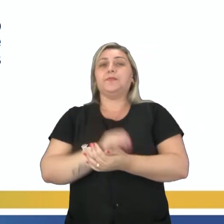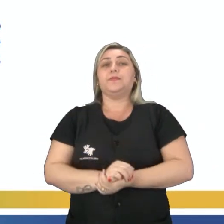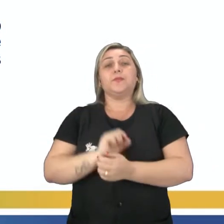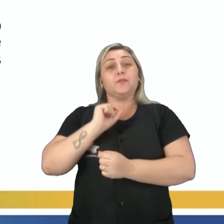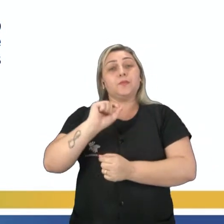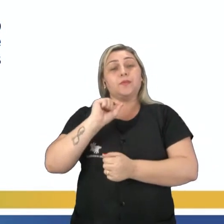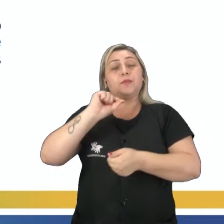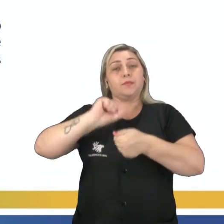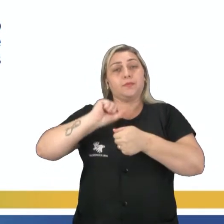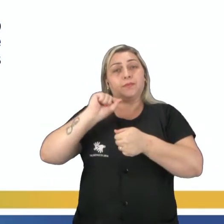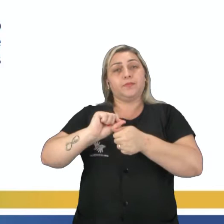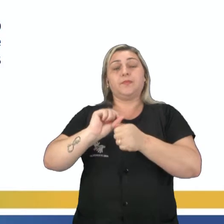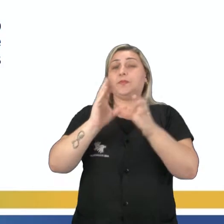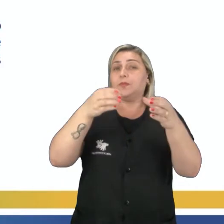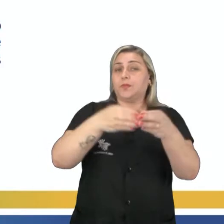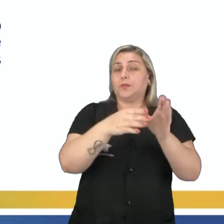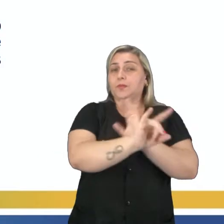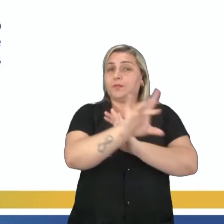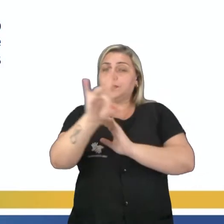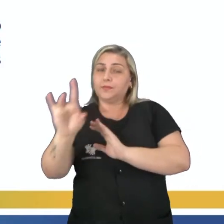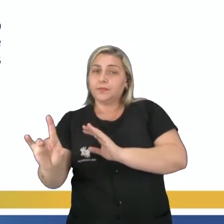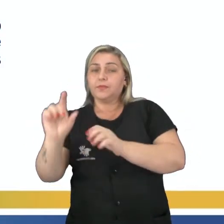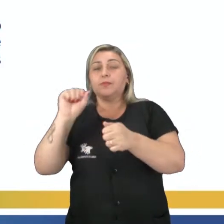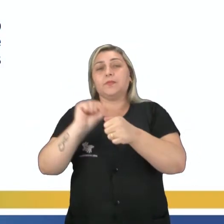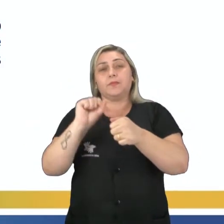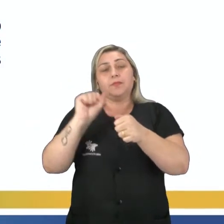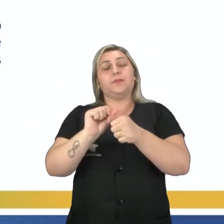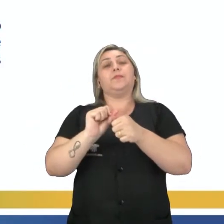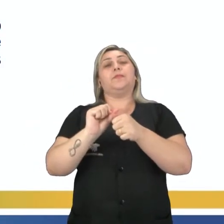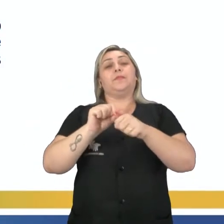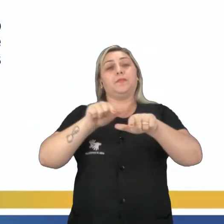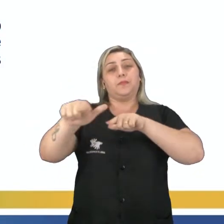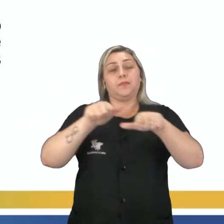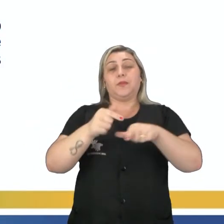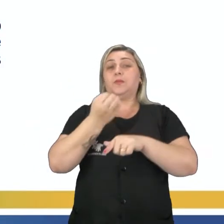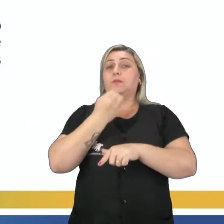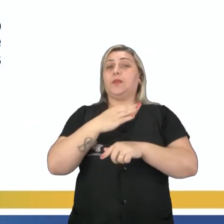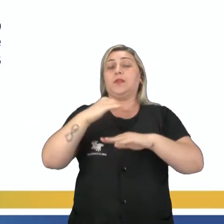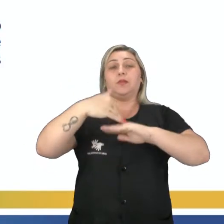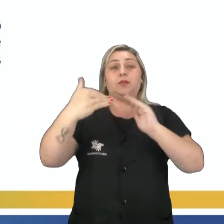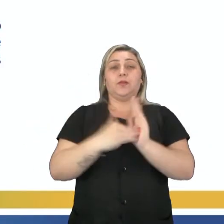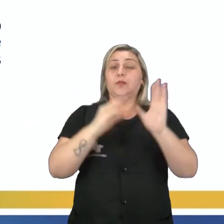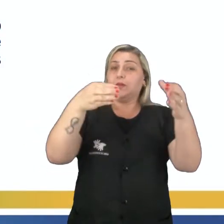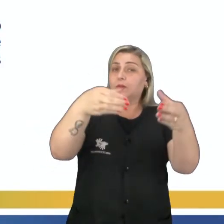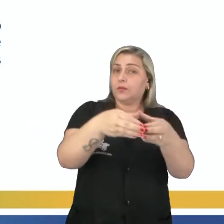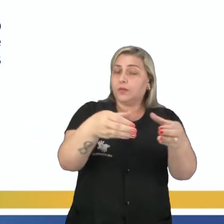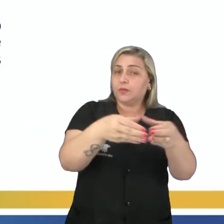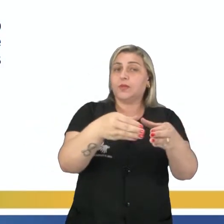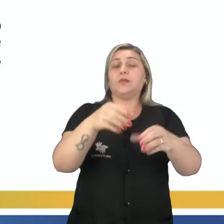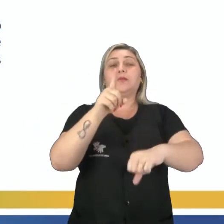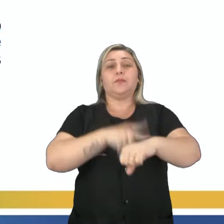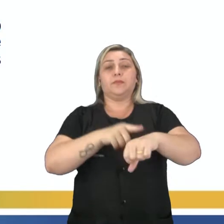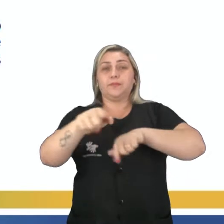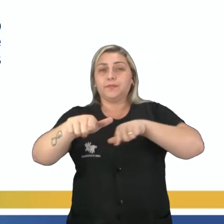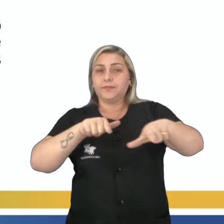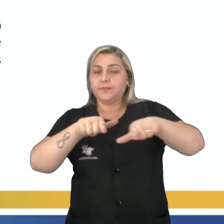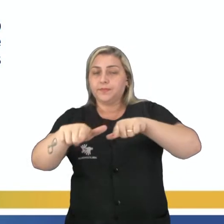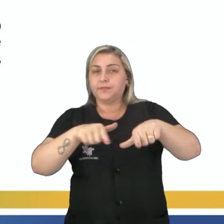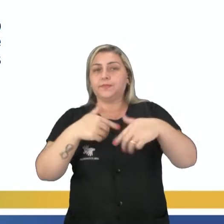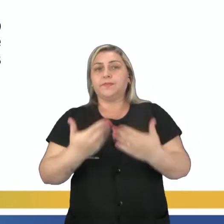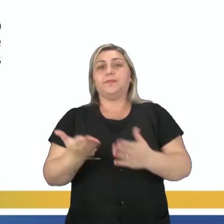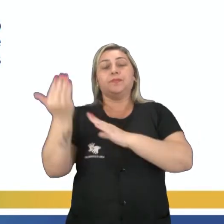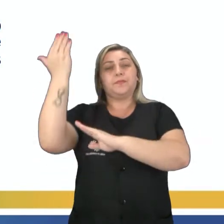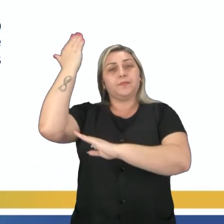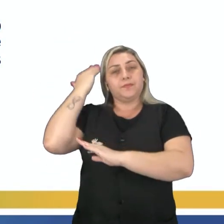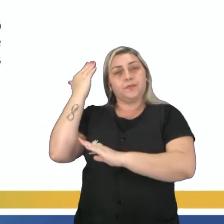que eles realizavam, onde cada um desenvolvia sua atividade para o bem-estar de toda a relação de trabalho, Então, o trabalho